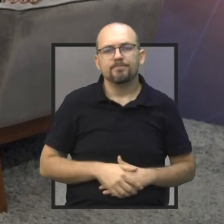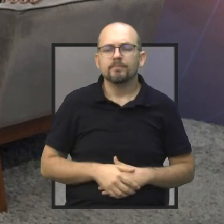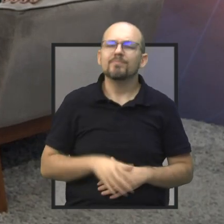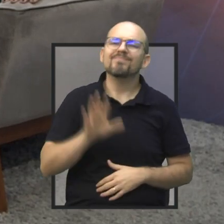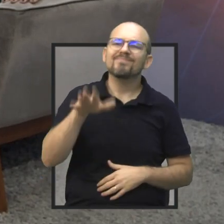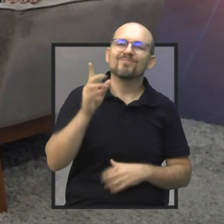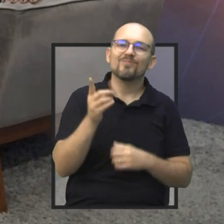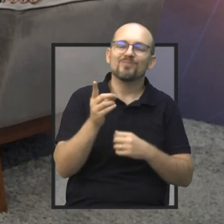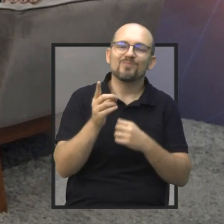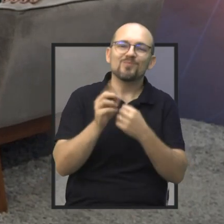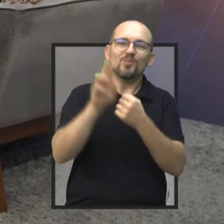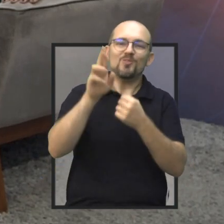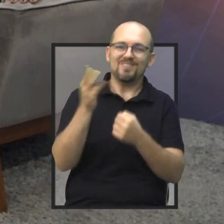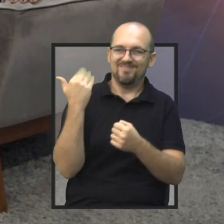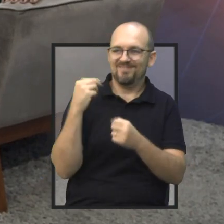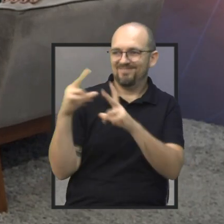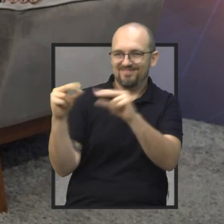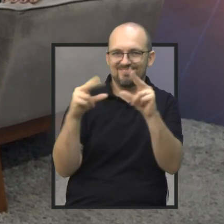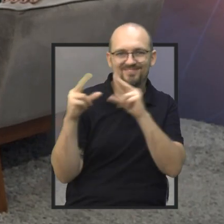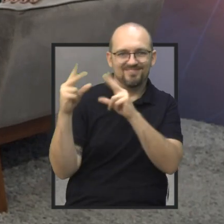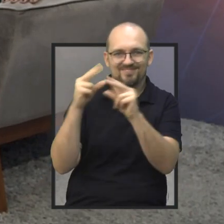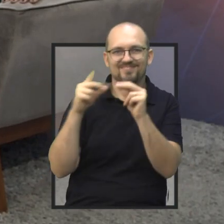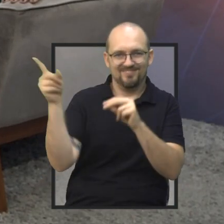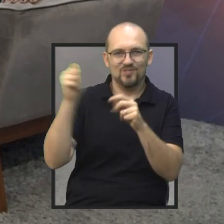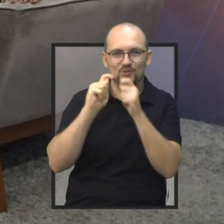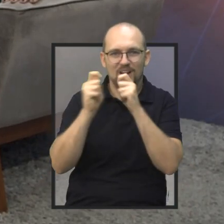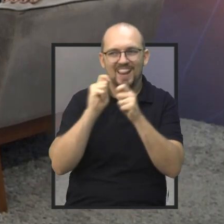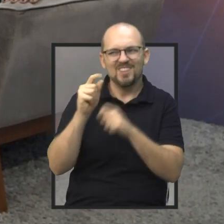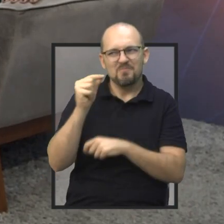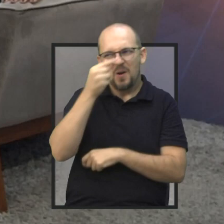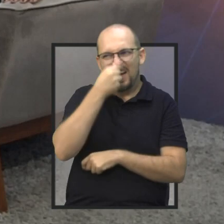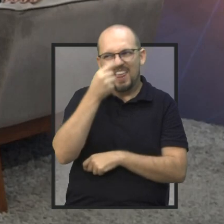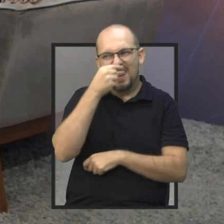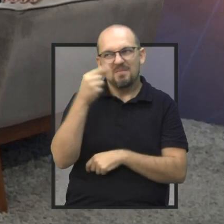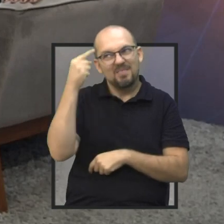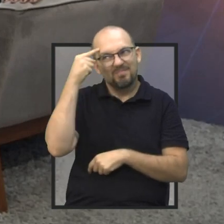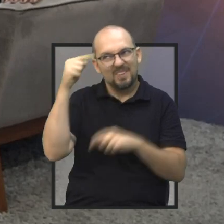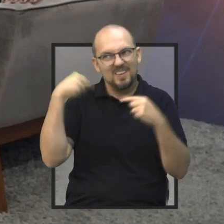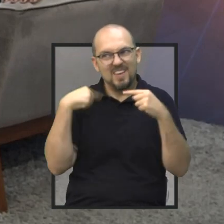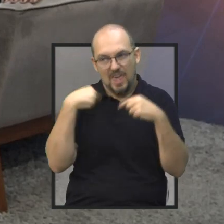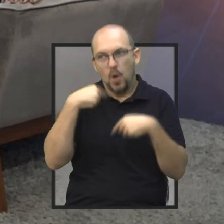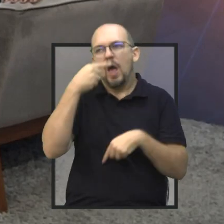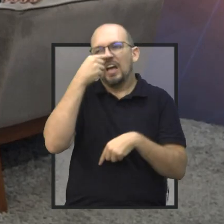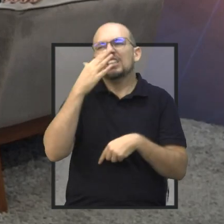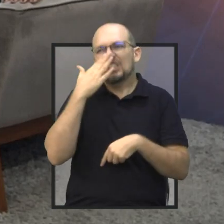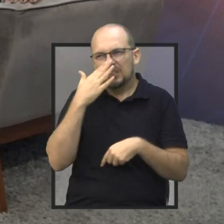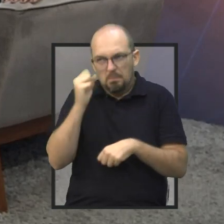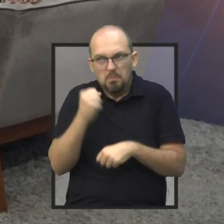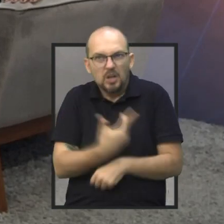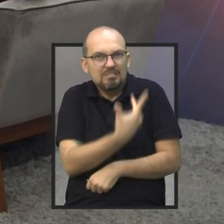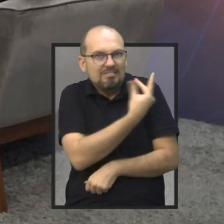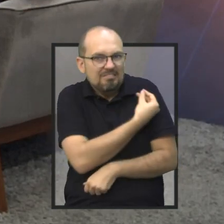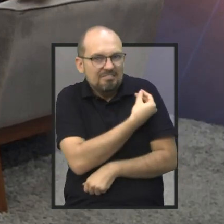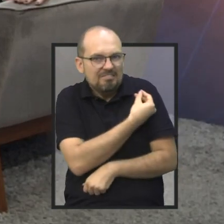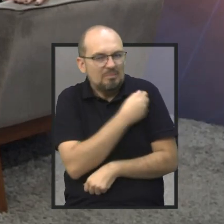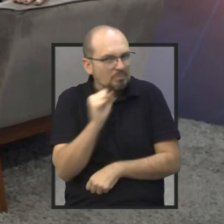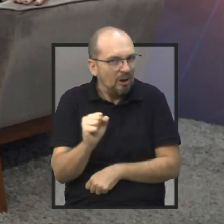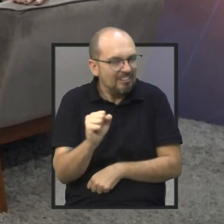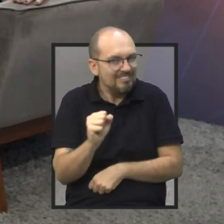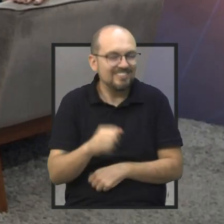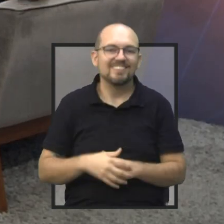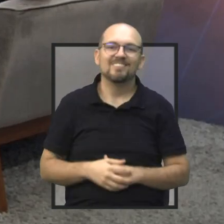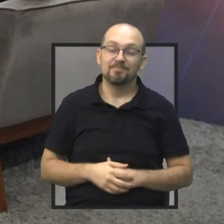hoje, a gente estava conversando com os jornalistas e a gente perguntou, nossa, eu estou um pouco gripado, será que eu posso tomar vacina da gripe gripado? A